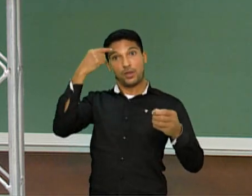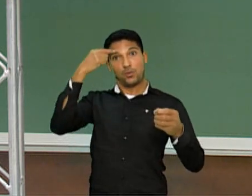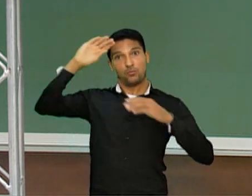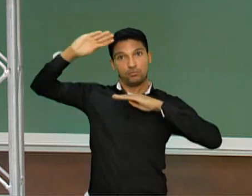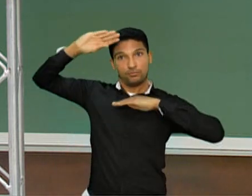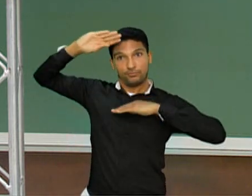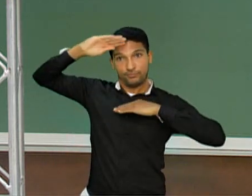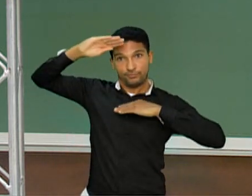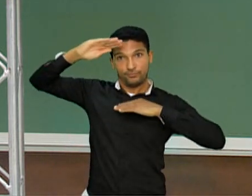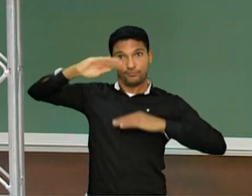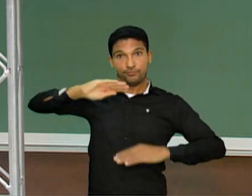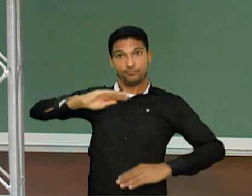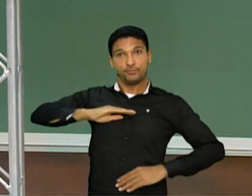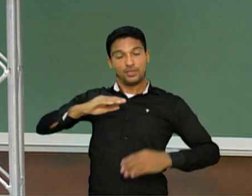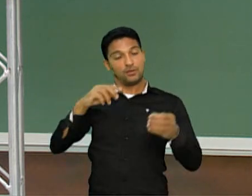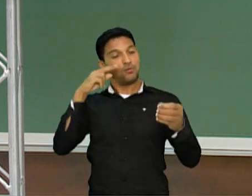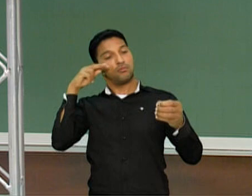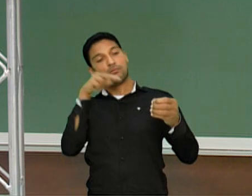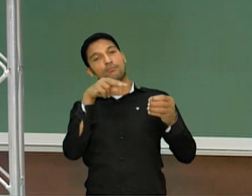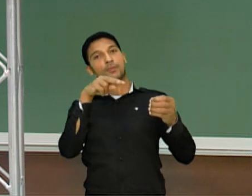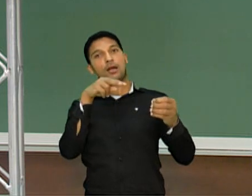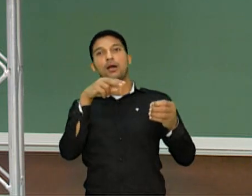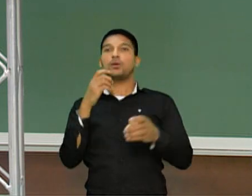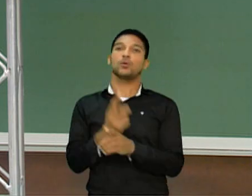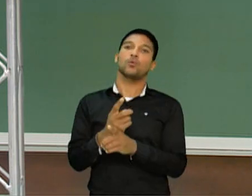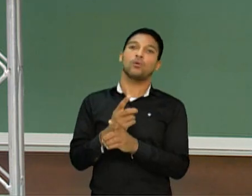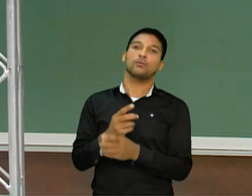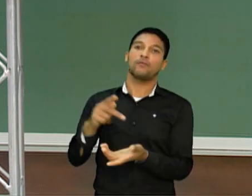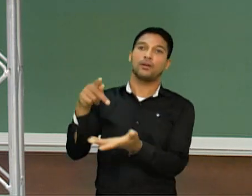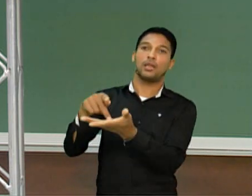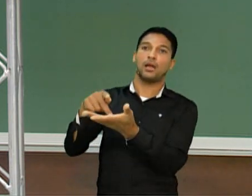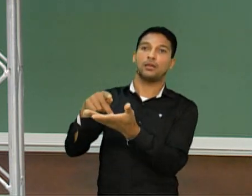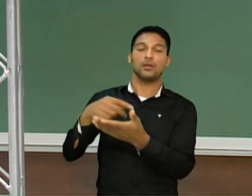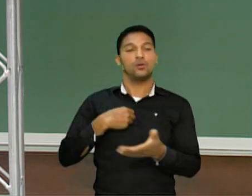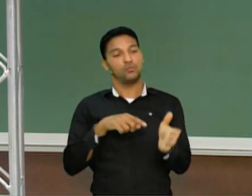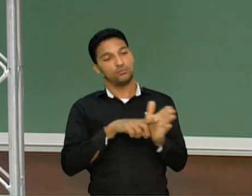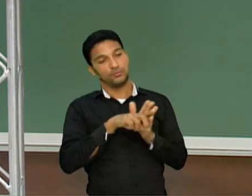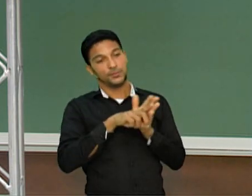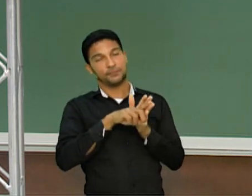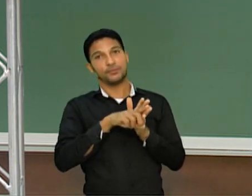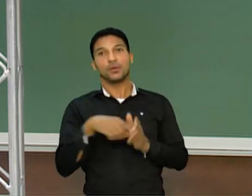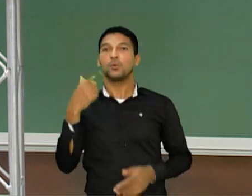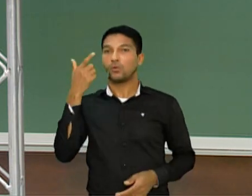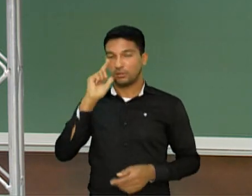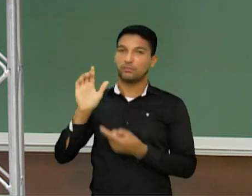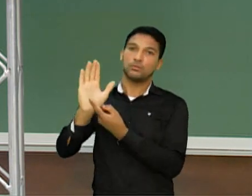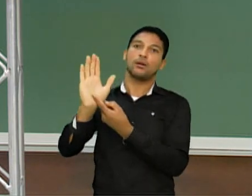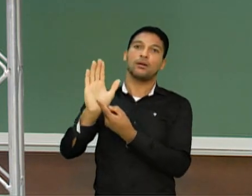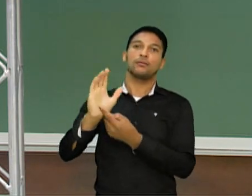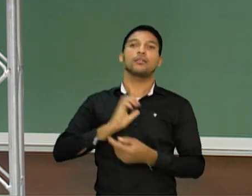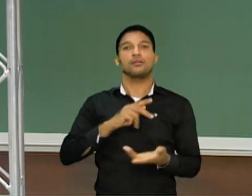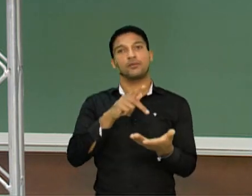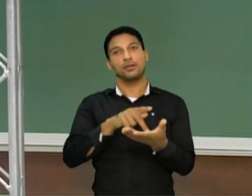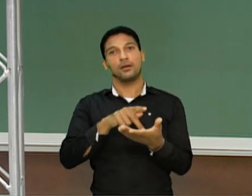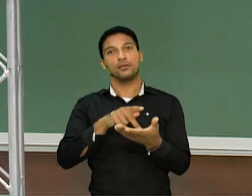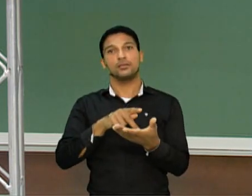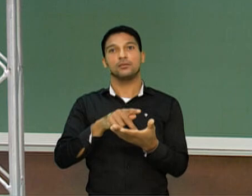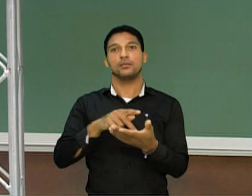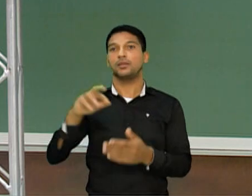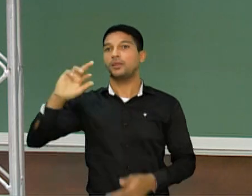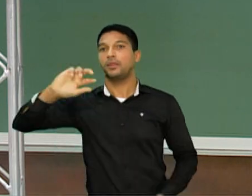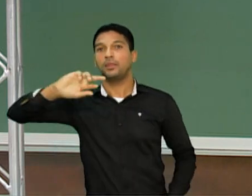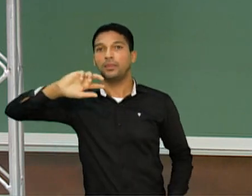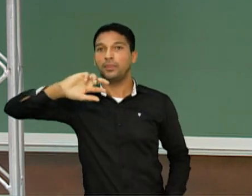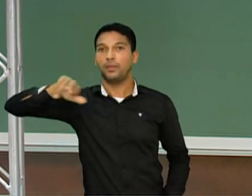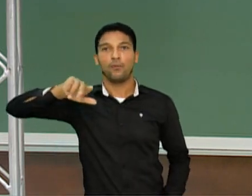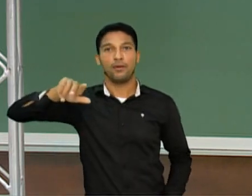a verdade. Ou seja, é ela quem descobre, é ela quem investiga, é ela quem consegue dizer o que é verdadeiro e o que não é